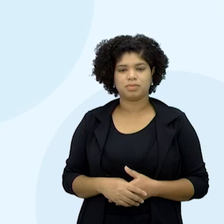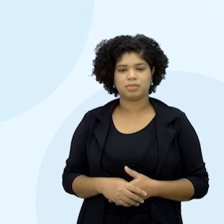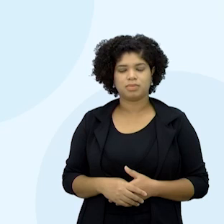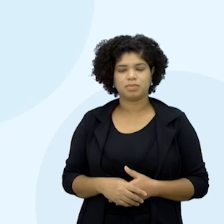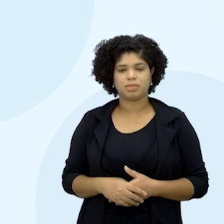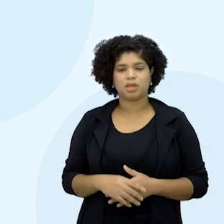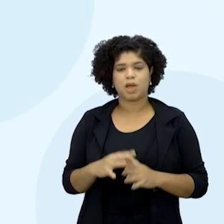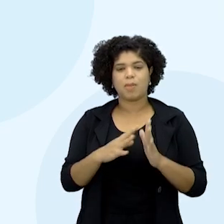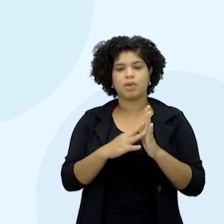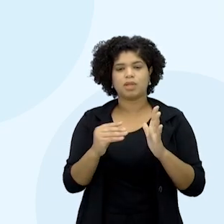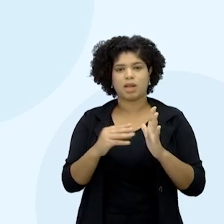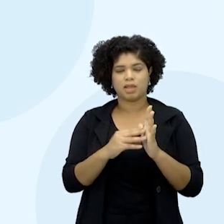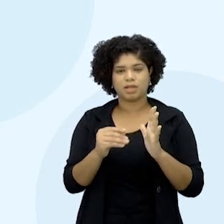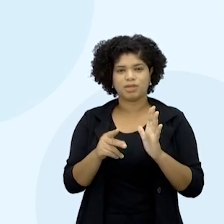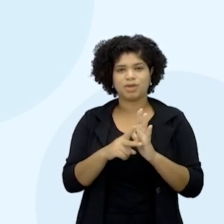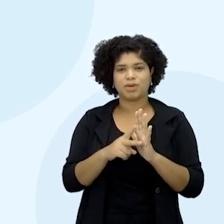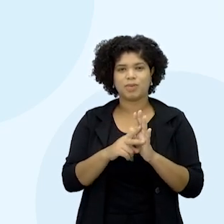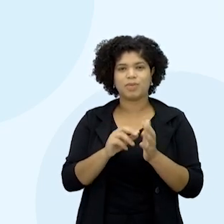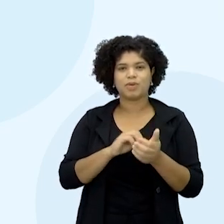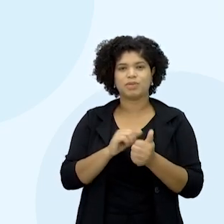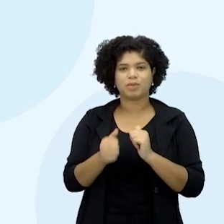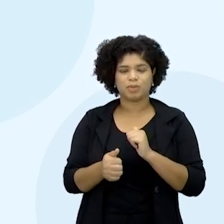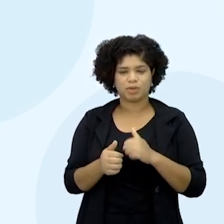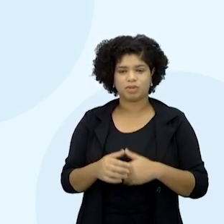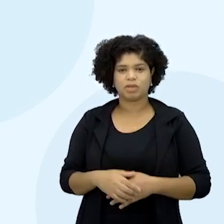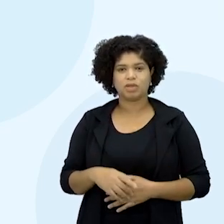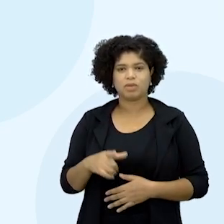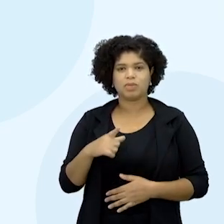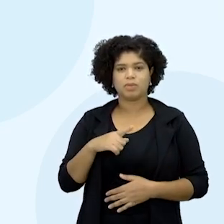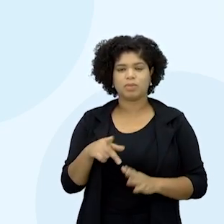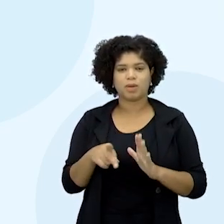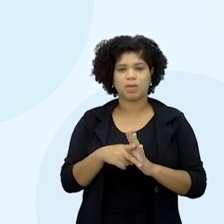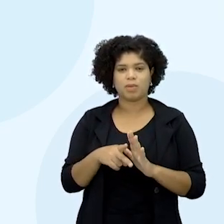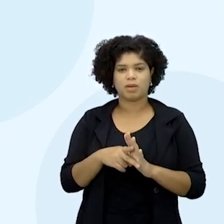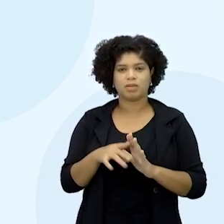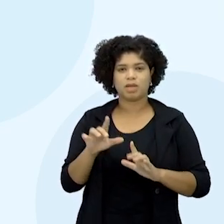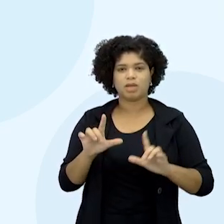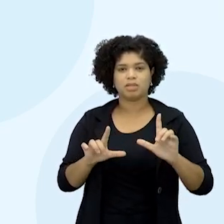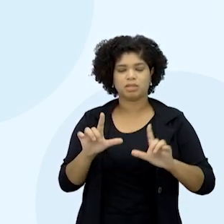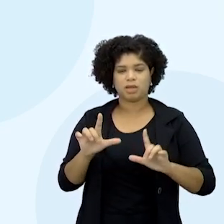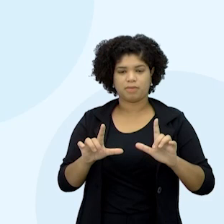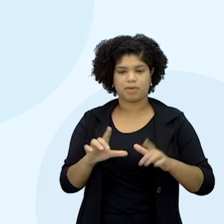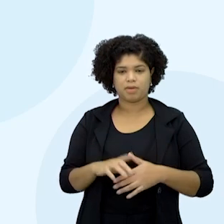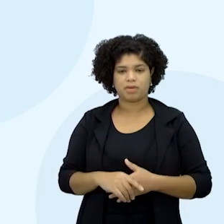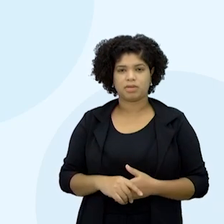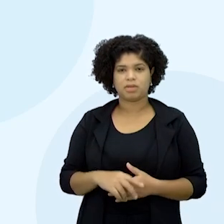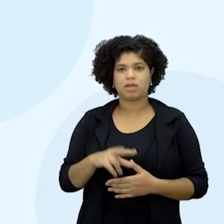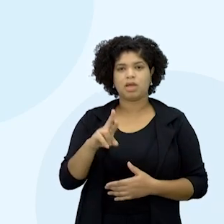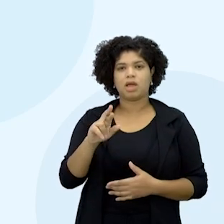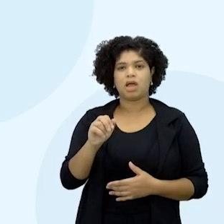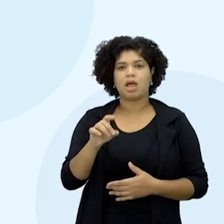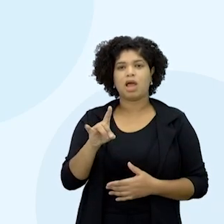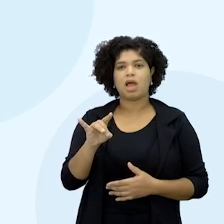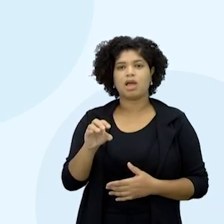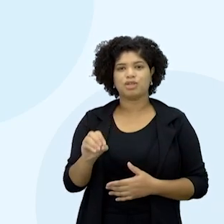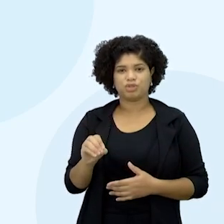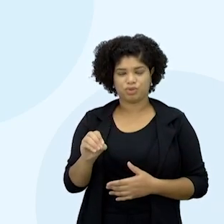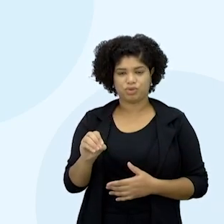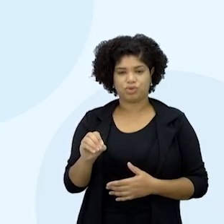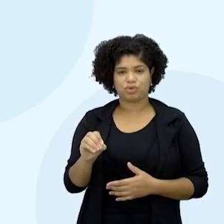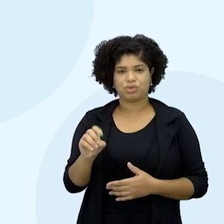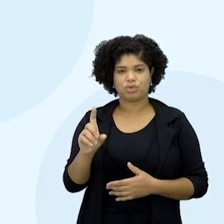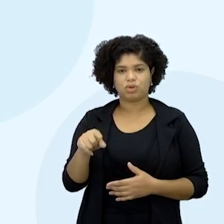As modalidades esportivas, elas são apresentadas muito na TV? Não, e o rádio, né? A gente sabe que o rádio